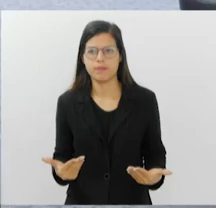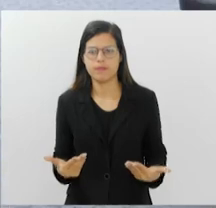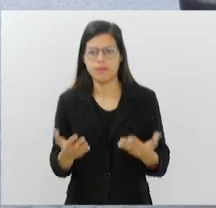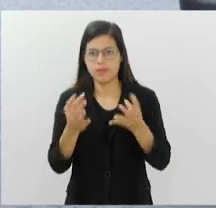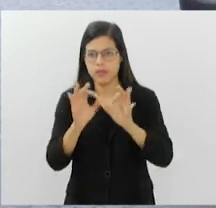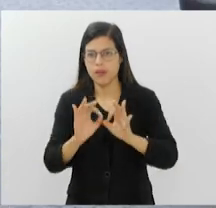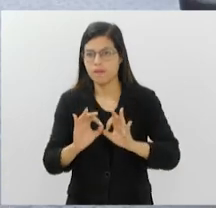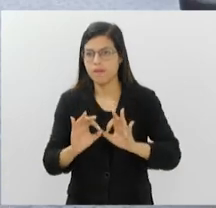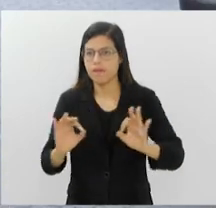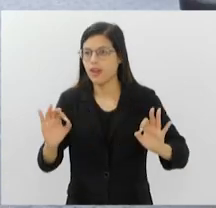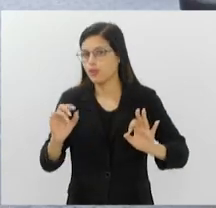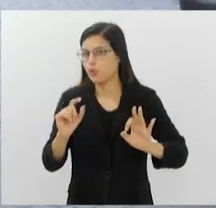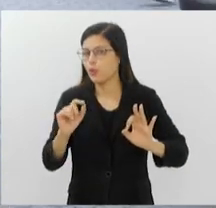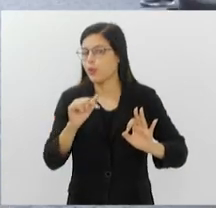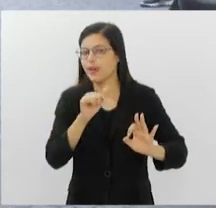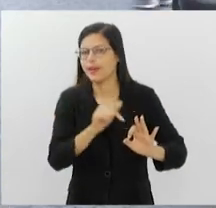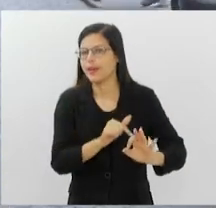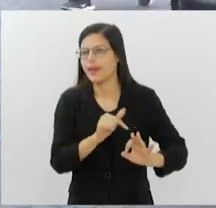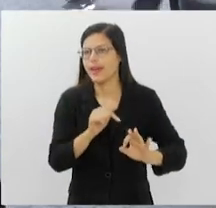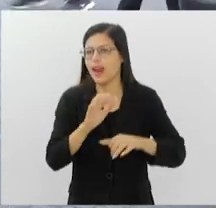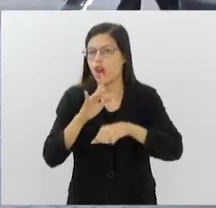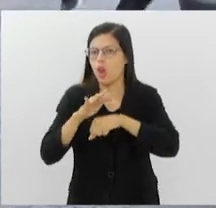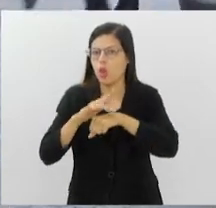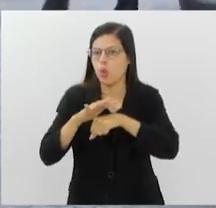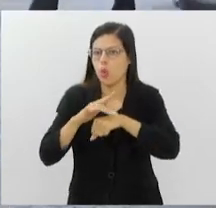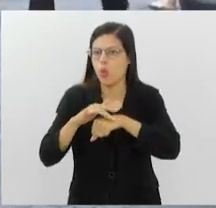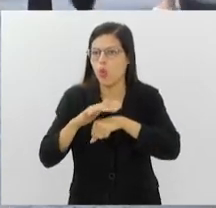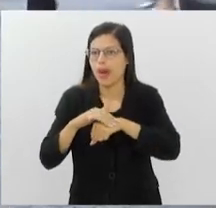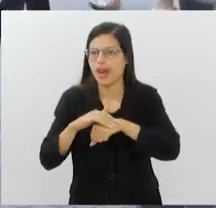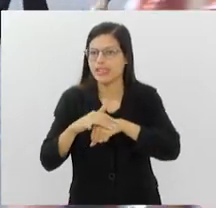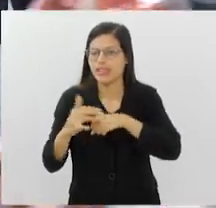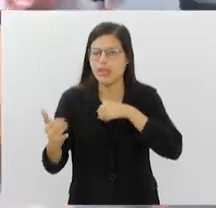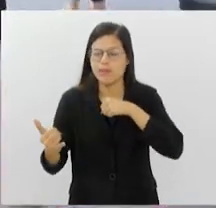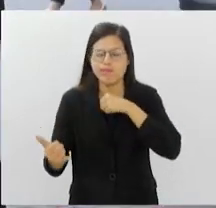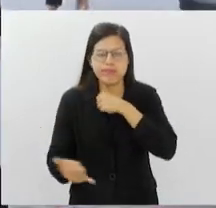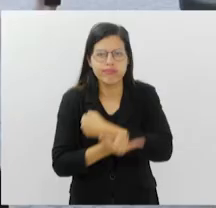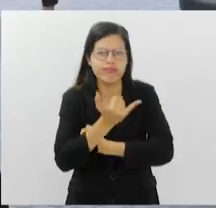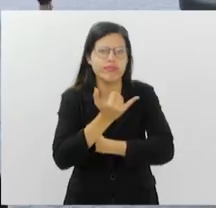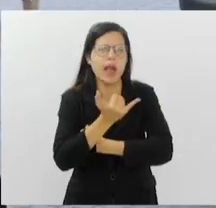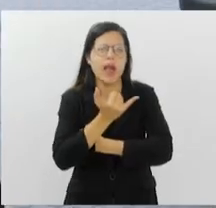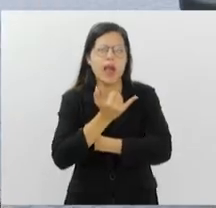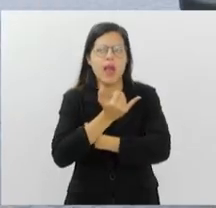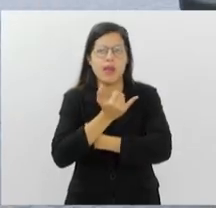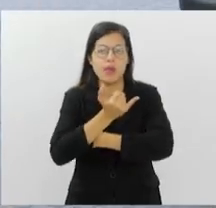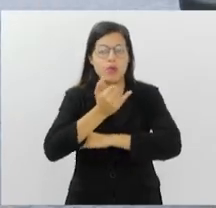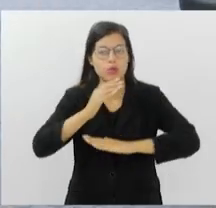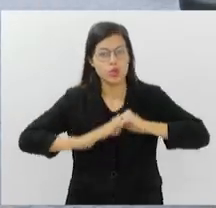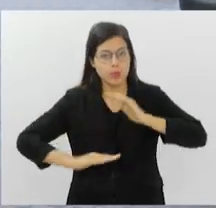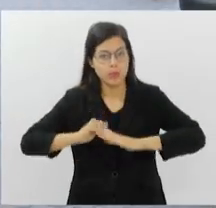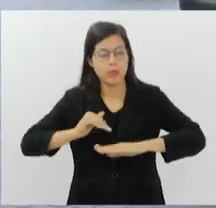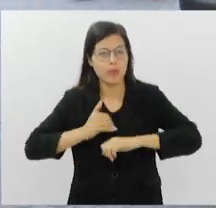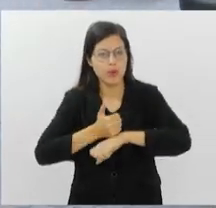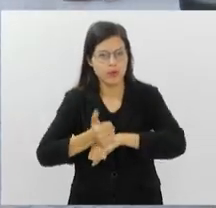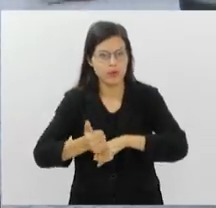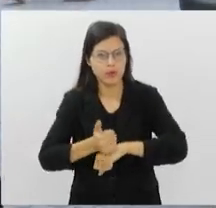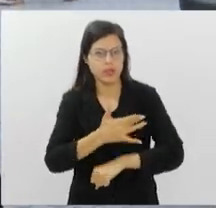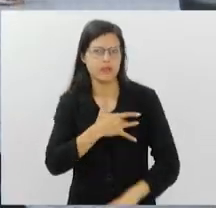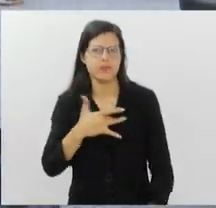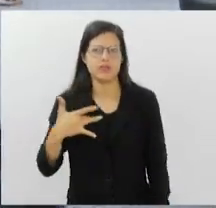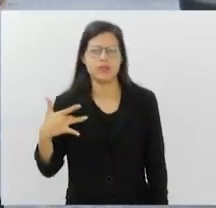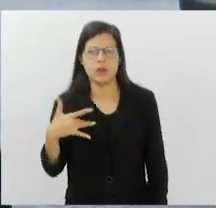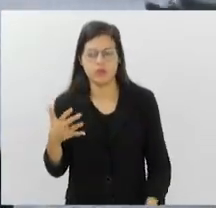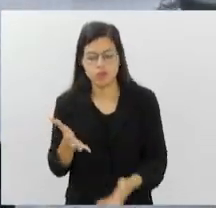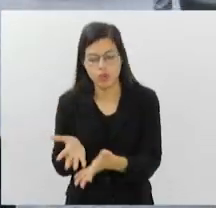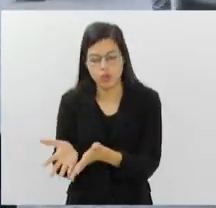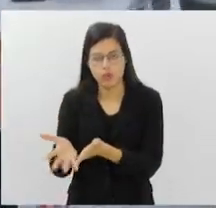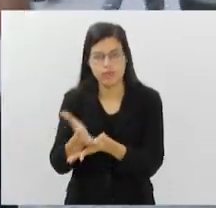frase é uma doença imitadora, enganadora, e os profissionais de saúde, com os números que